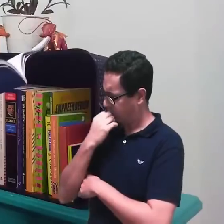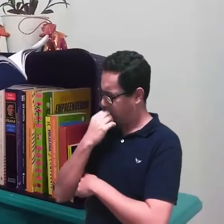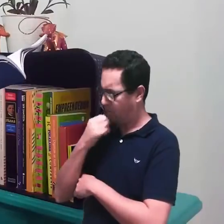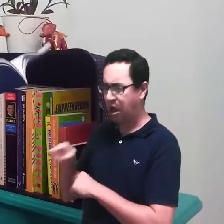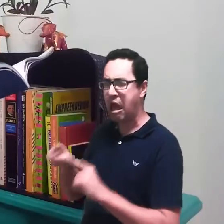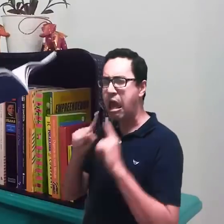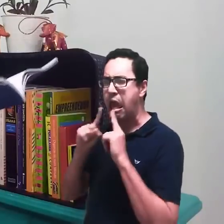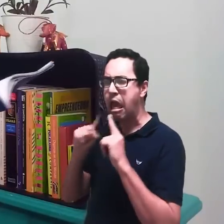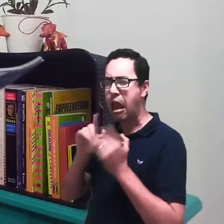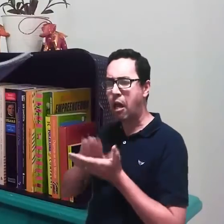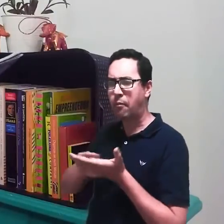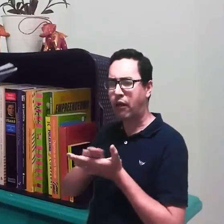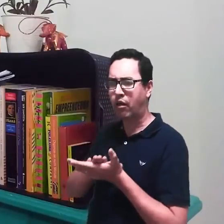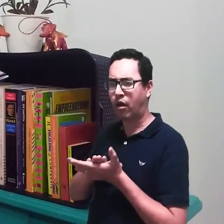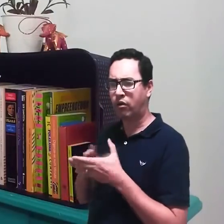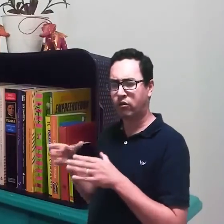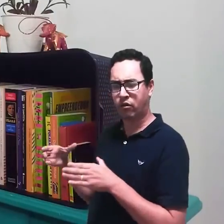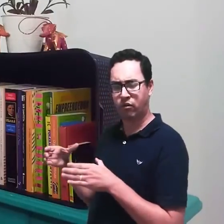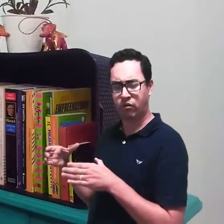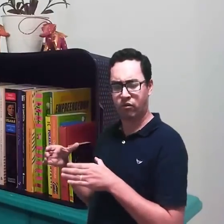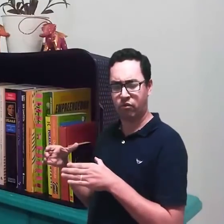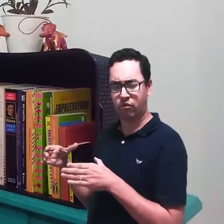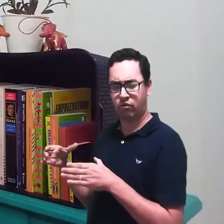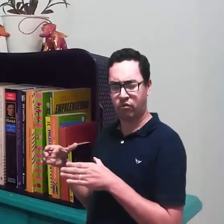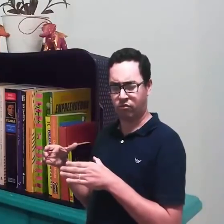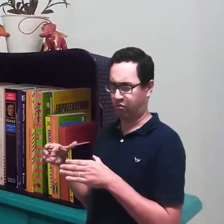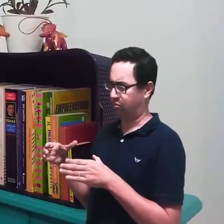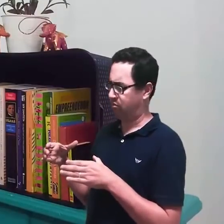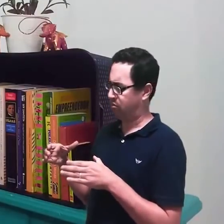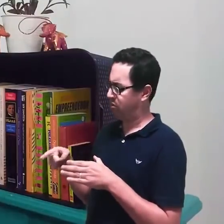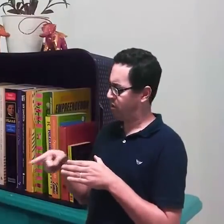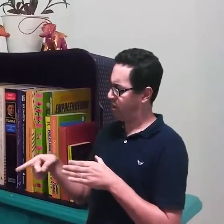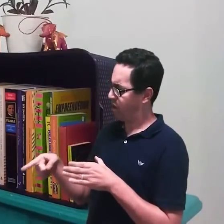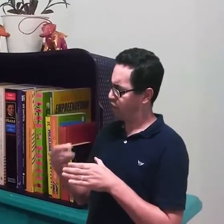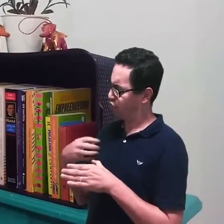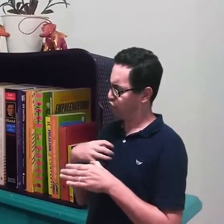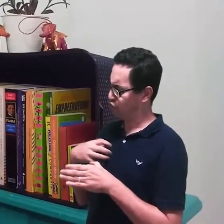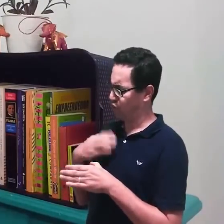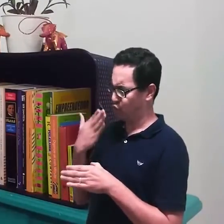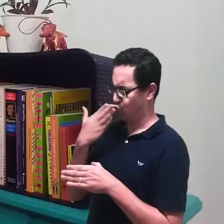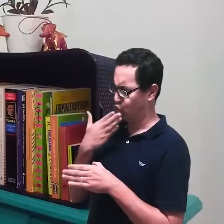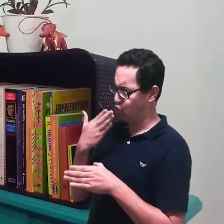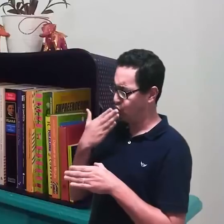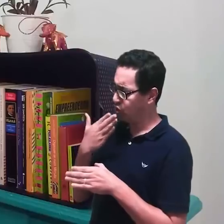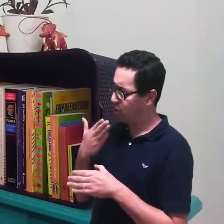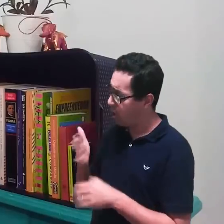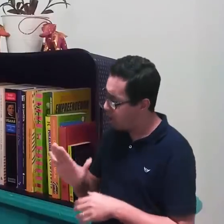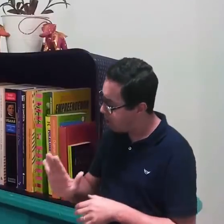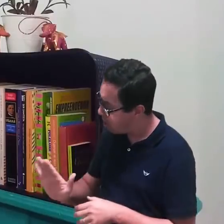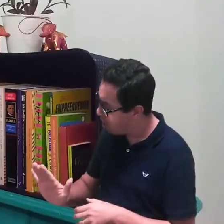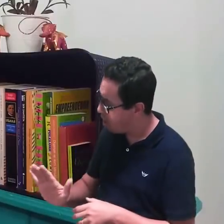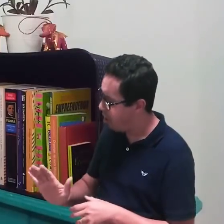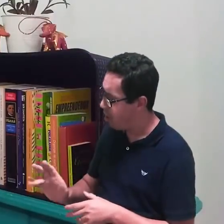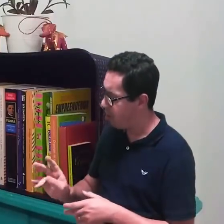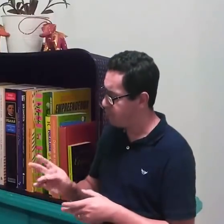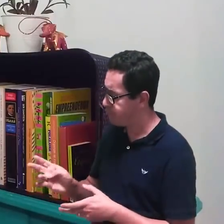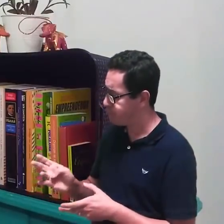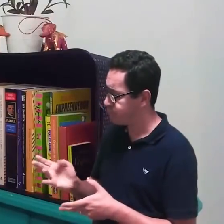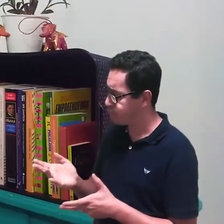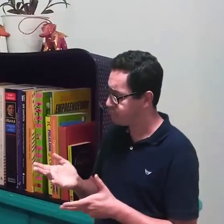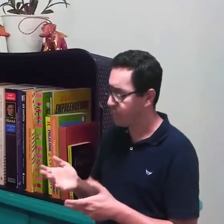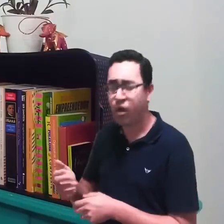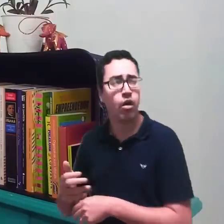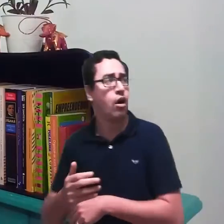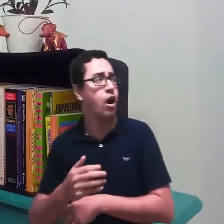jeito, a redoma nas mãos. Não compreendi aquela delicadeza. É claro que eu amo você, disse-lhe a flor.